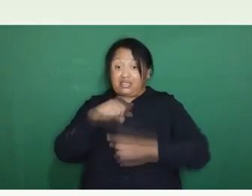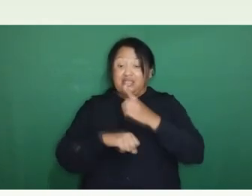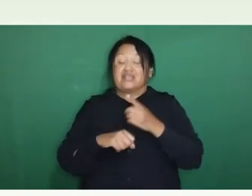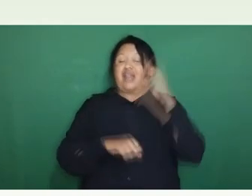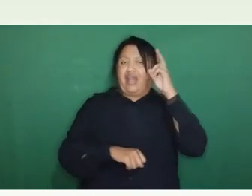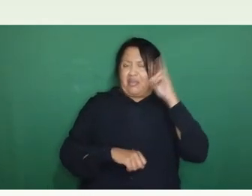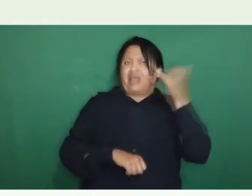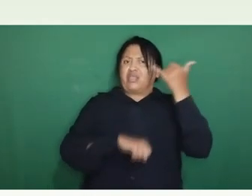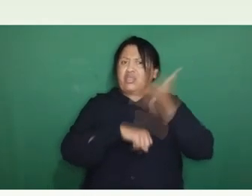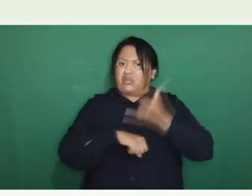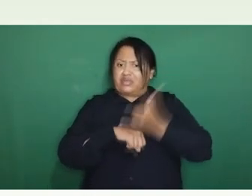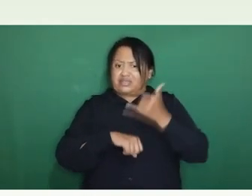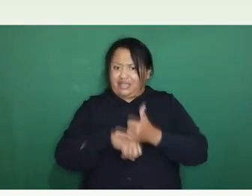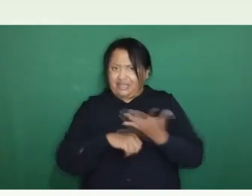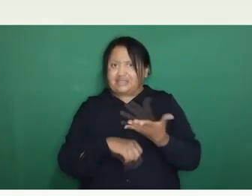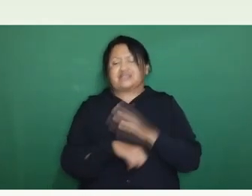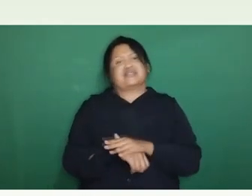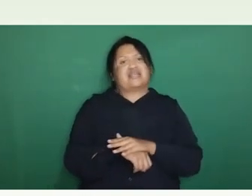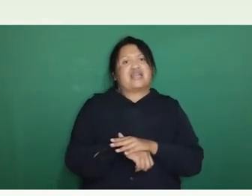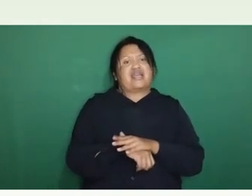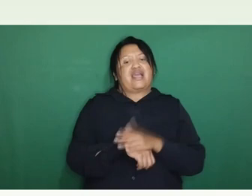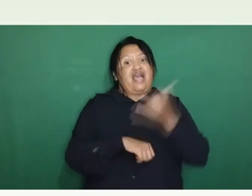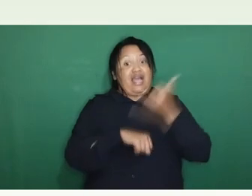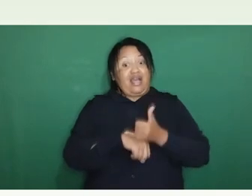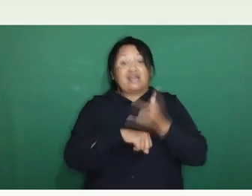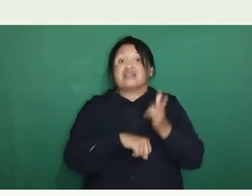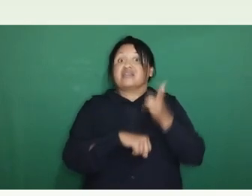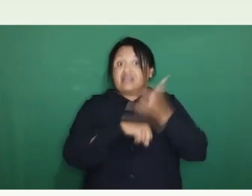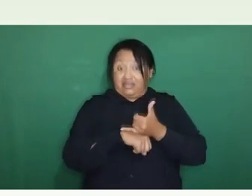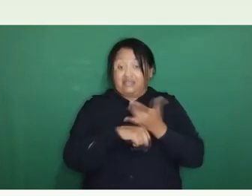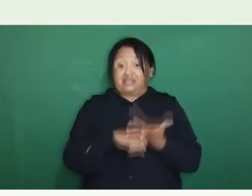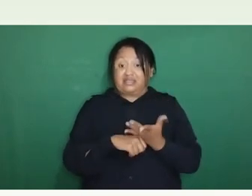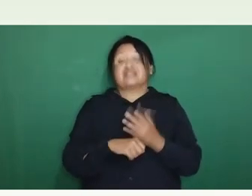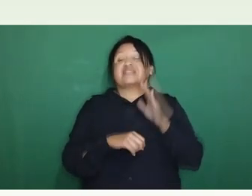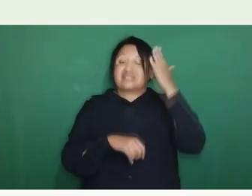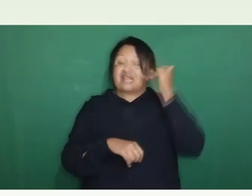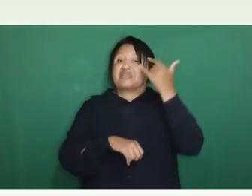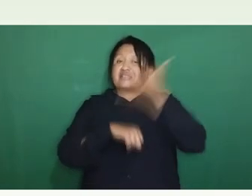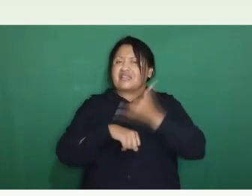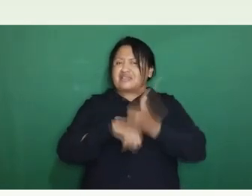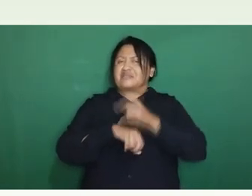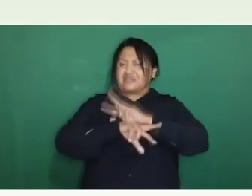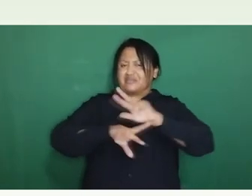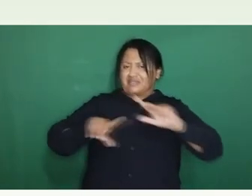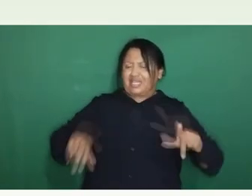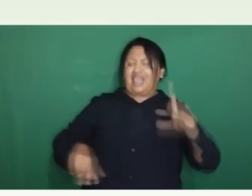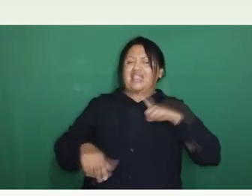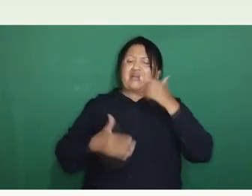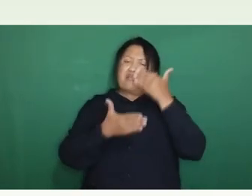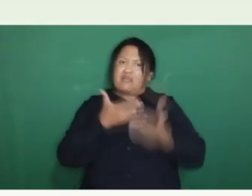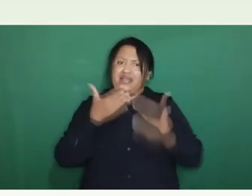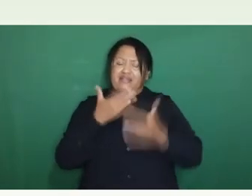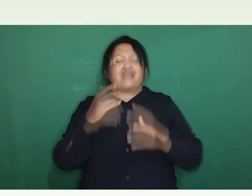alcalinos e dos alcalinos terrosos a gente já sabe né que esses metais eles tende a perder elétrons